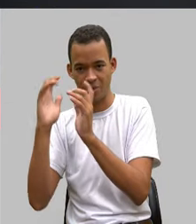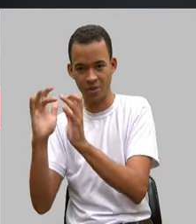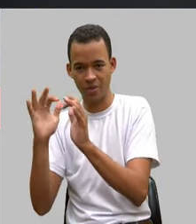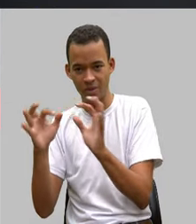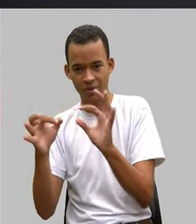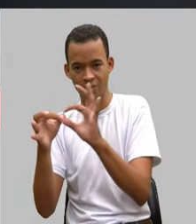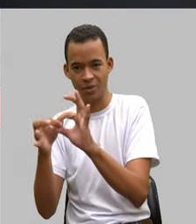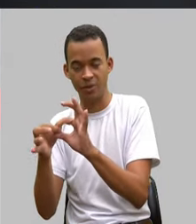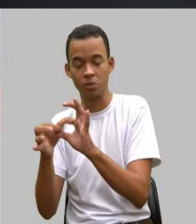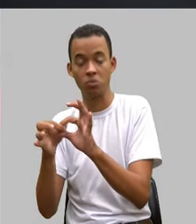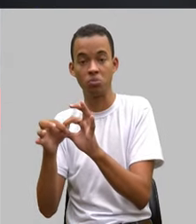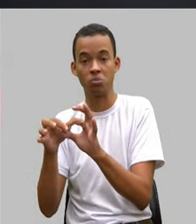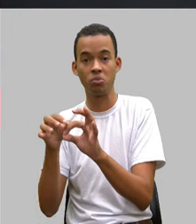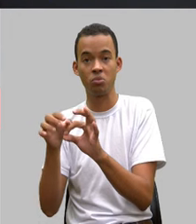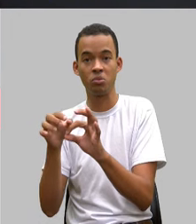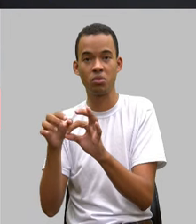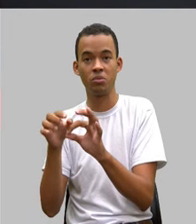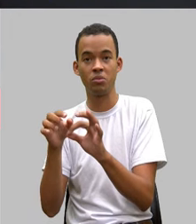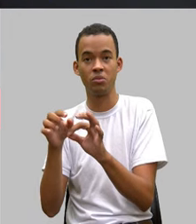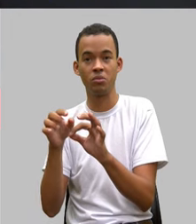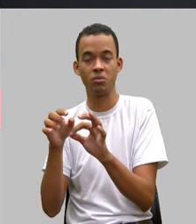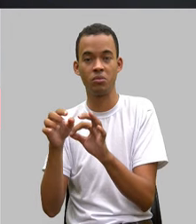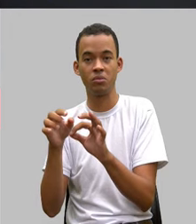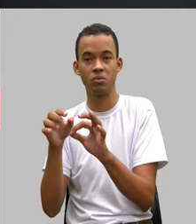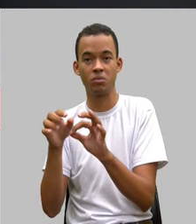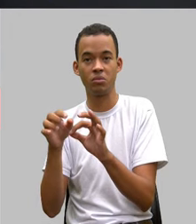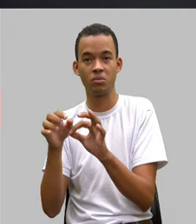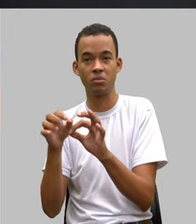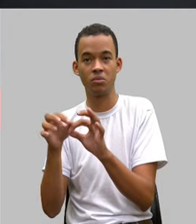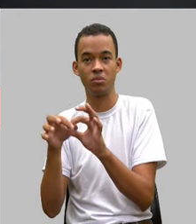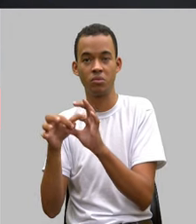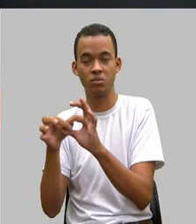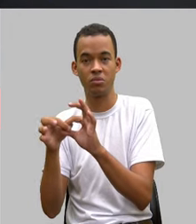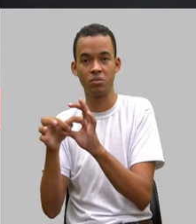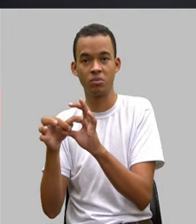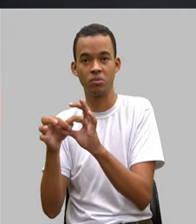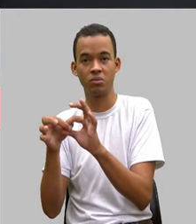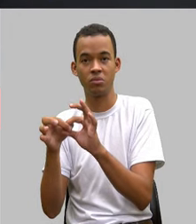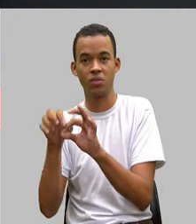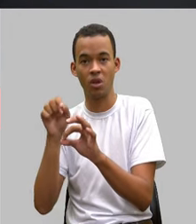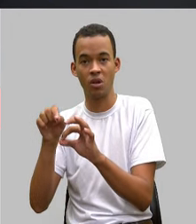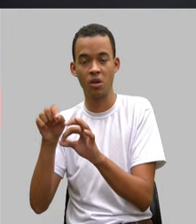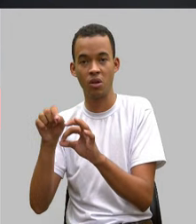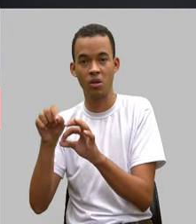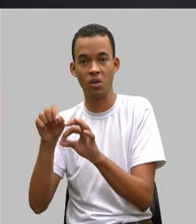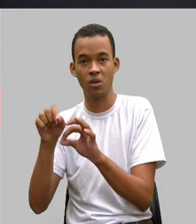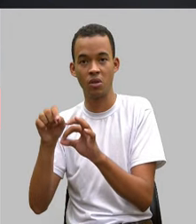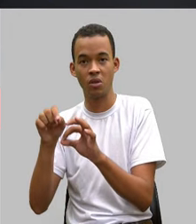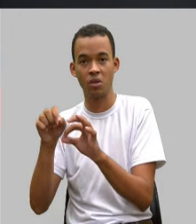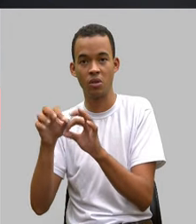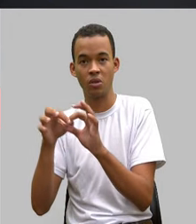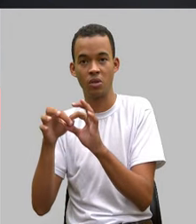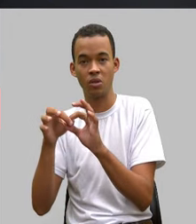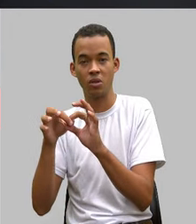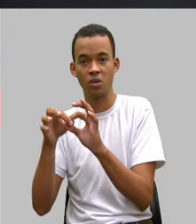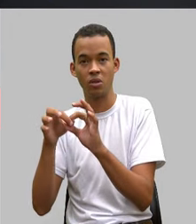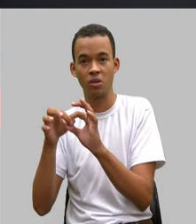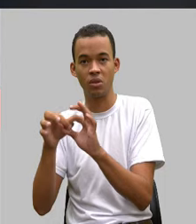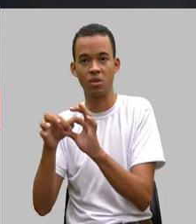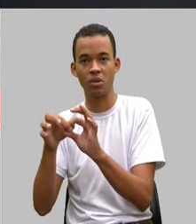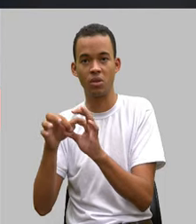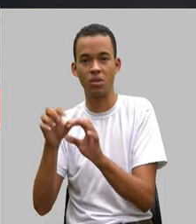pequena dentro da planta eh cultivada a a plena luz do sol